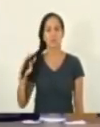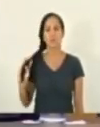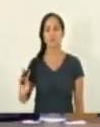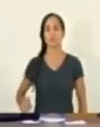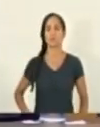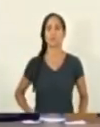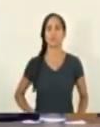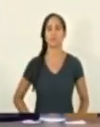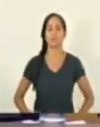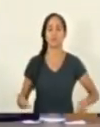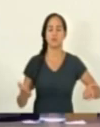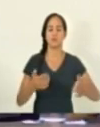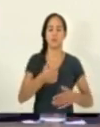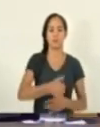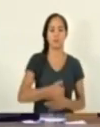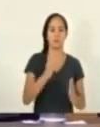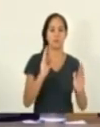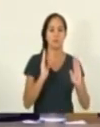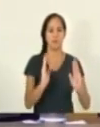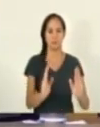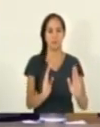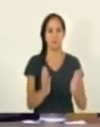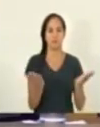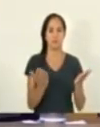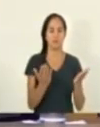Passamos então à primeira fase do expediente.